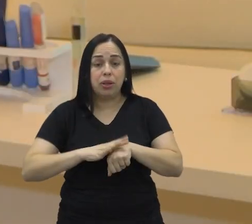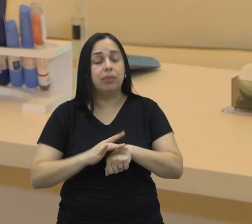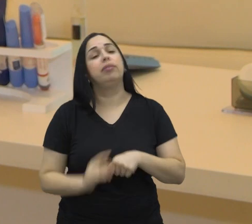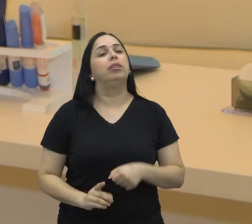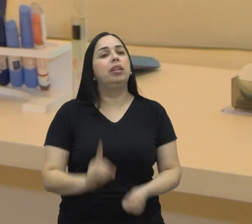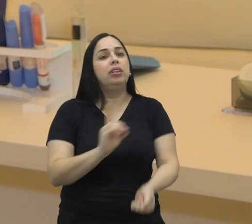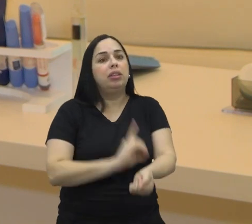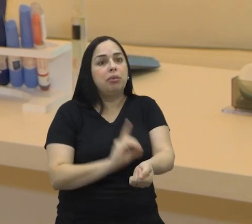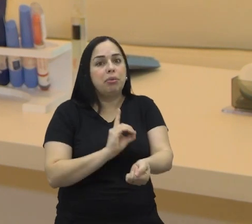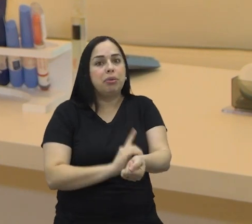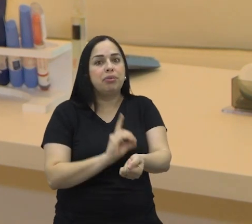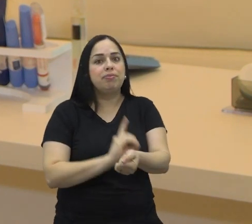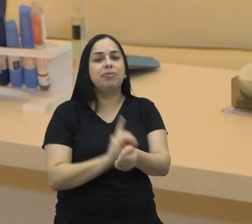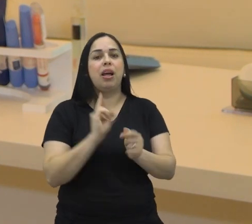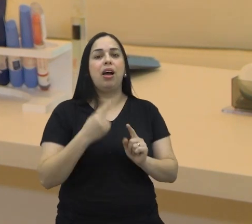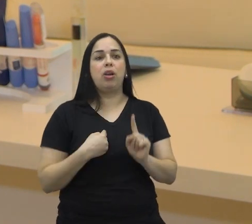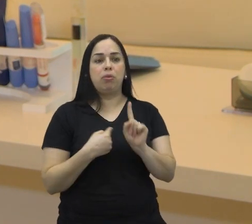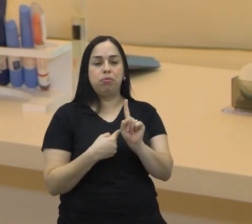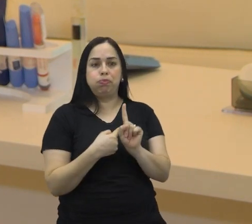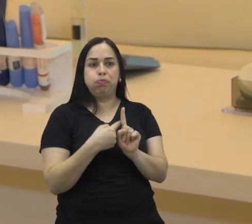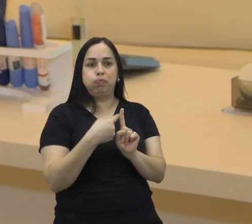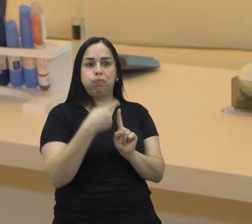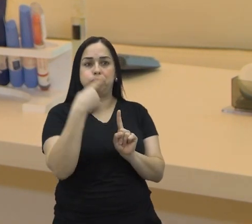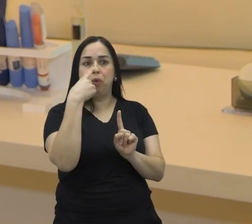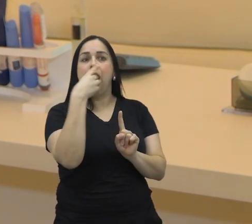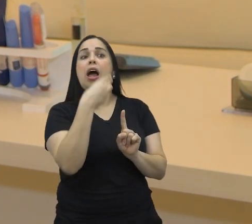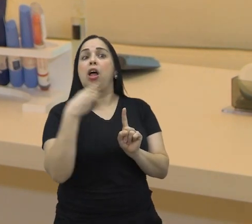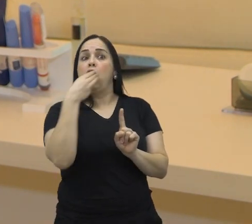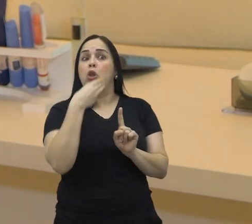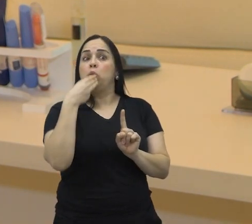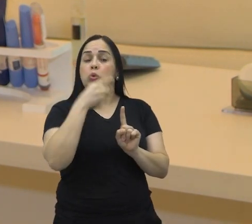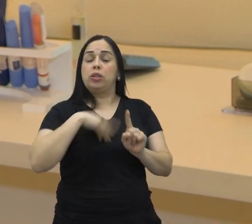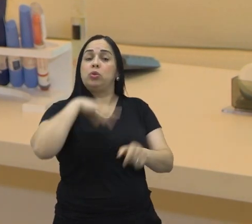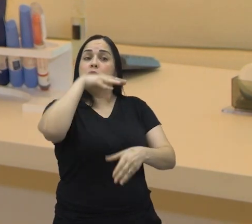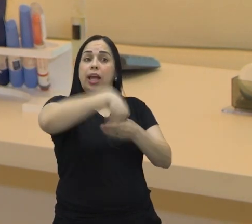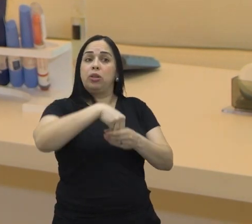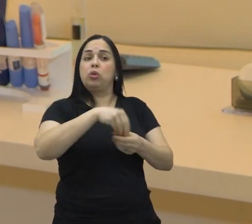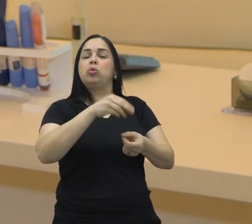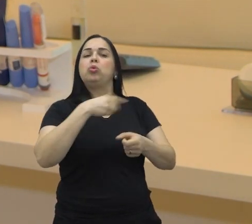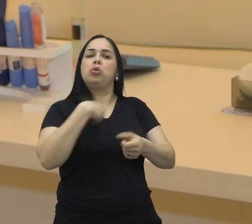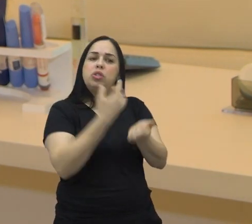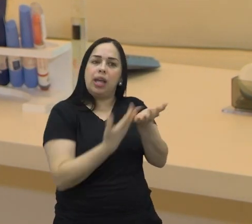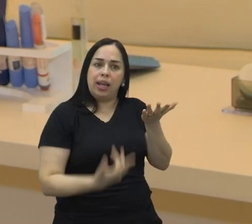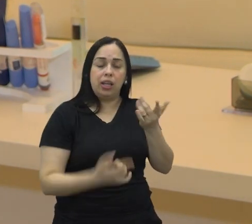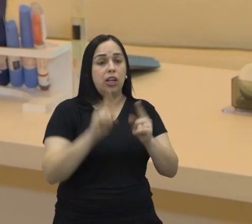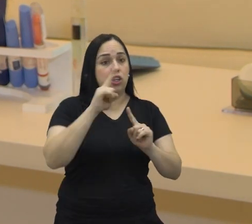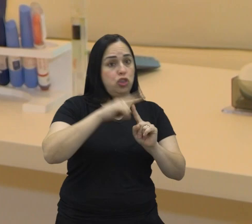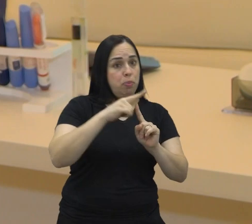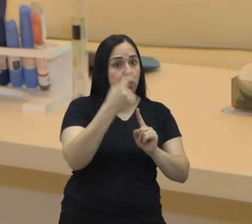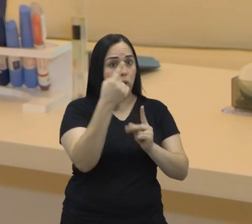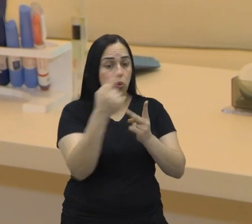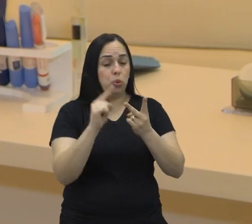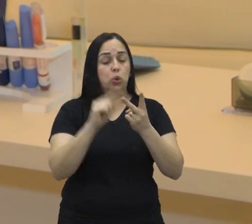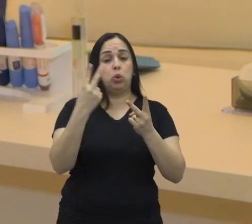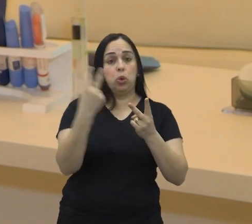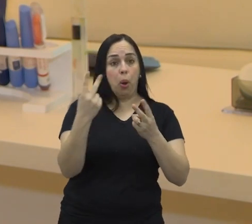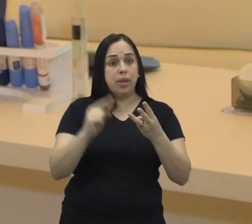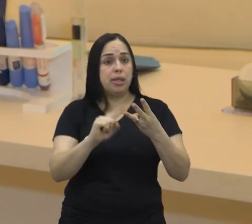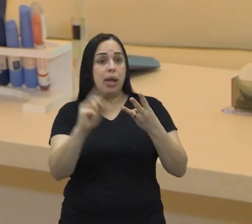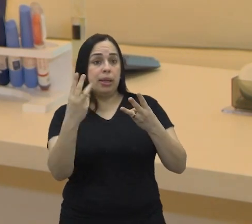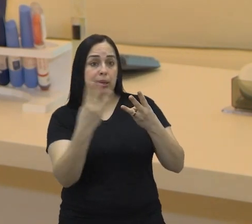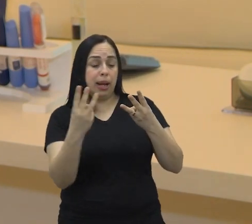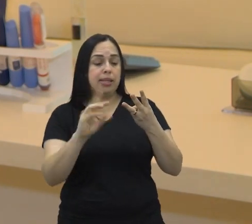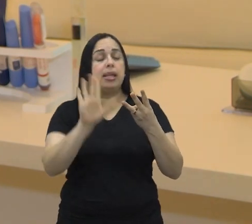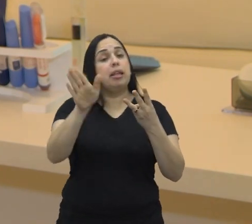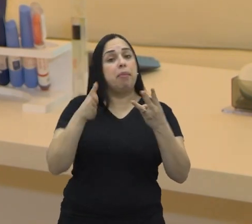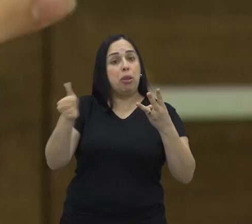uma doença que vai levar ao aumento dos níveis de glicose no sangue. Os tipos principais são tipo 1, tipo 2, diabetes gestacional e existem